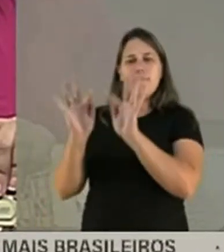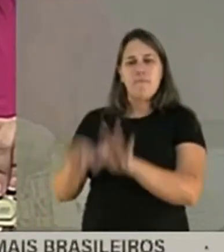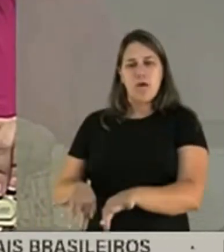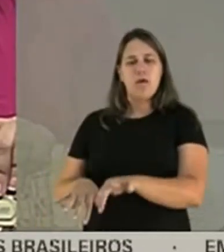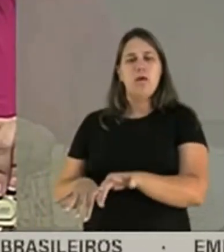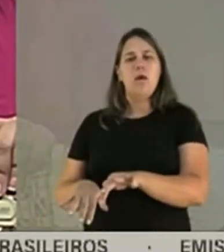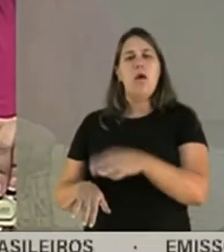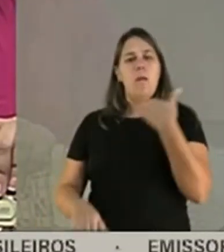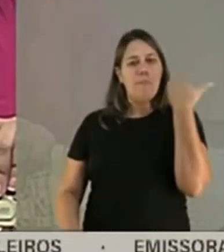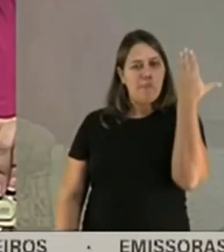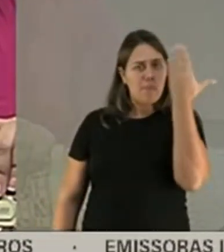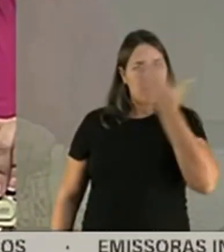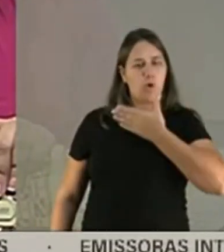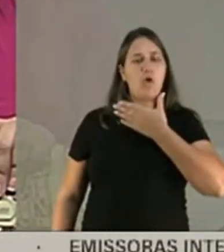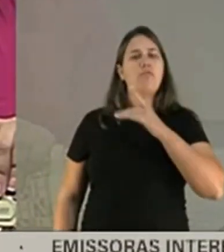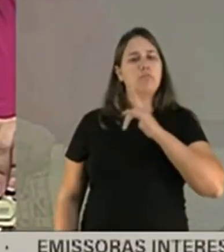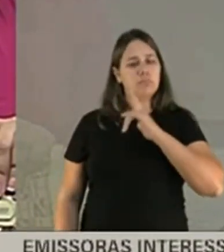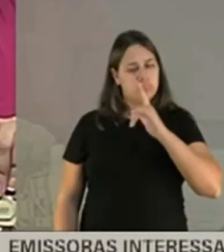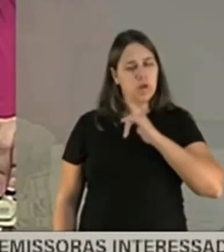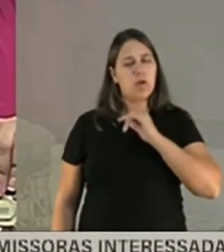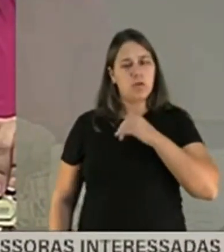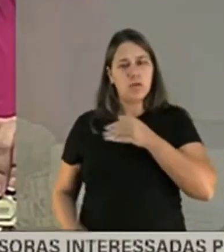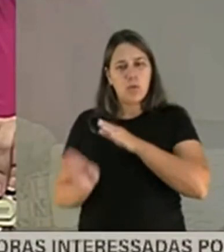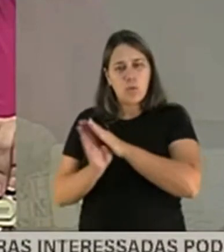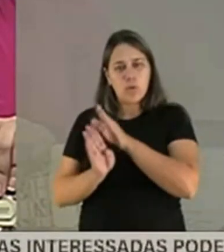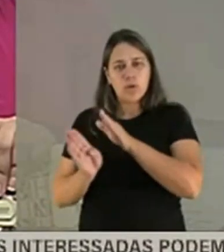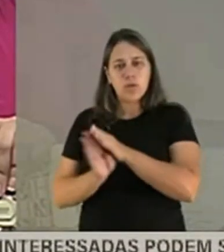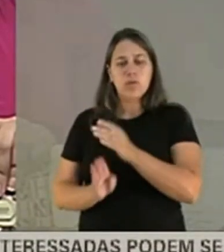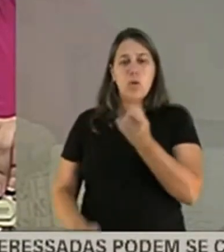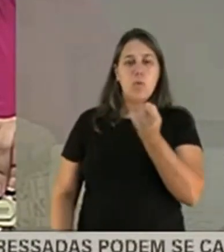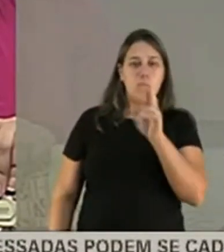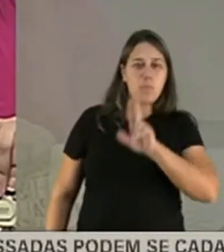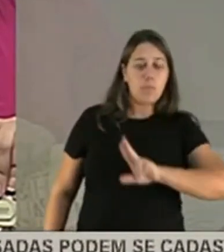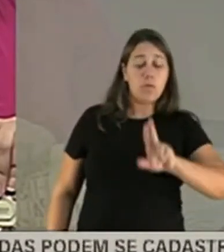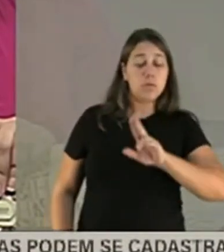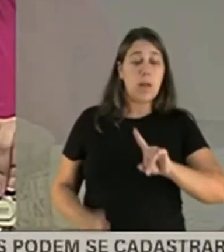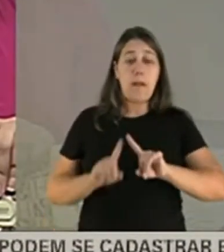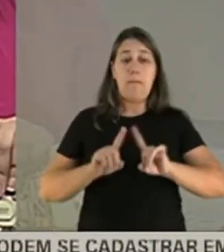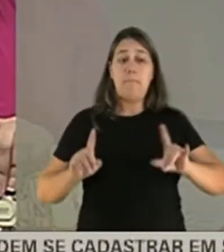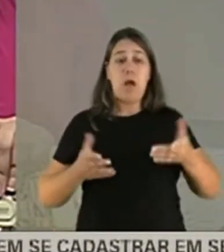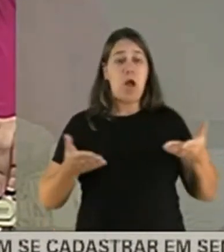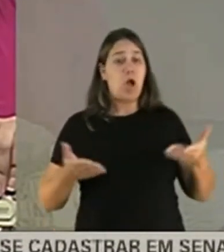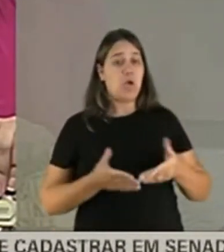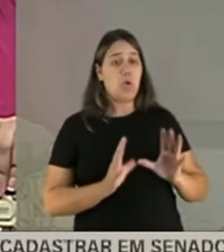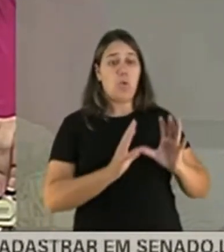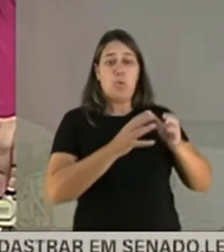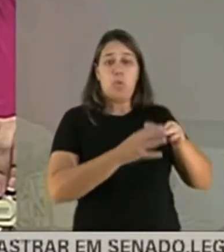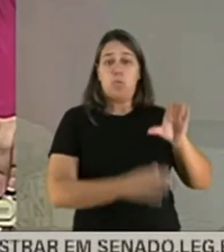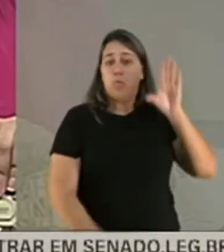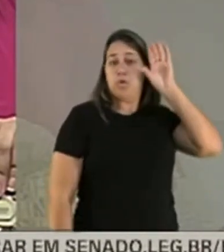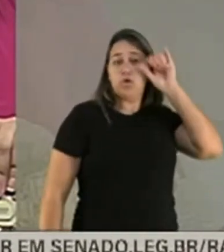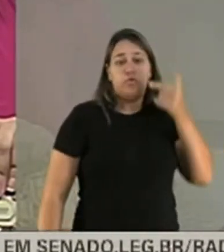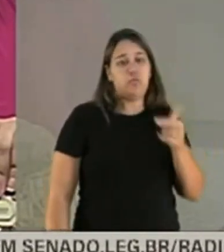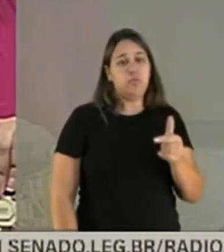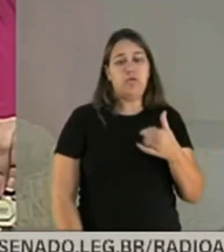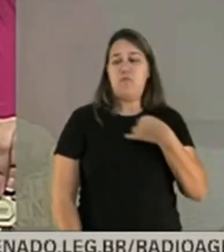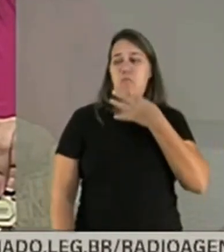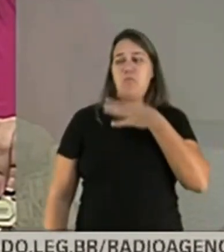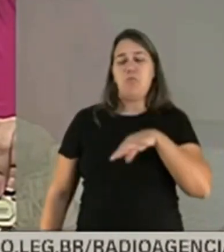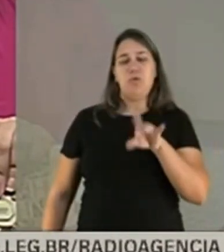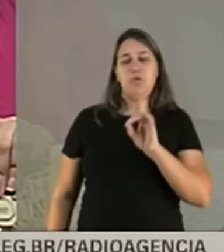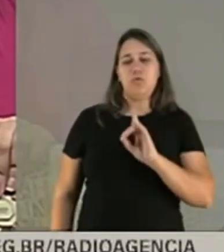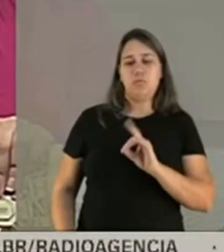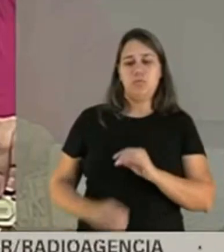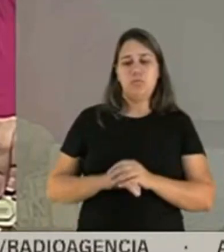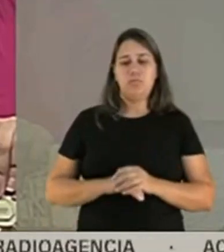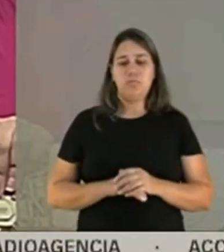que comprovem uma indicação, ok, até o momento a comunidade científica não teve posicionamento, pelo menos eu desconheço. Até o momento,